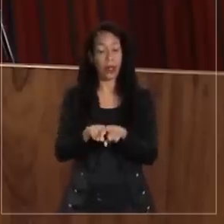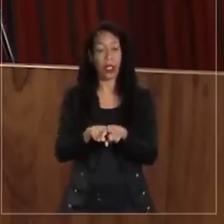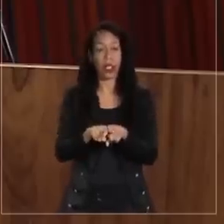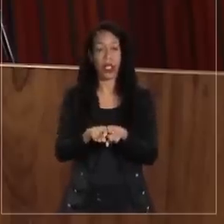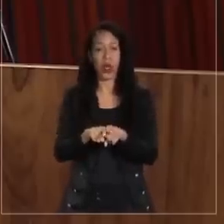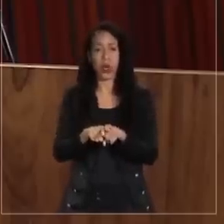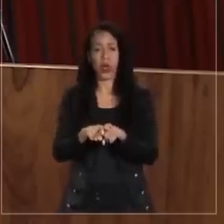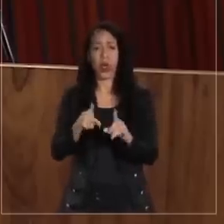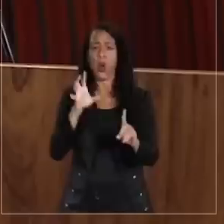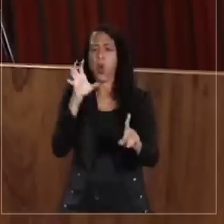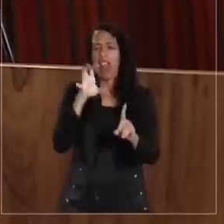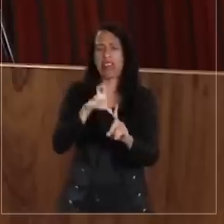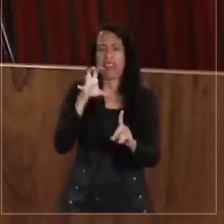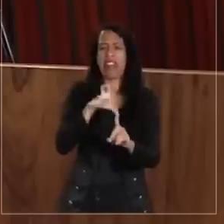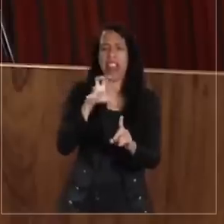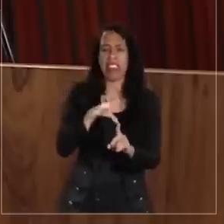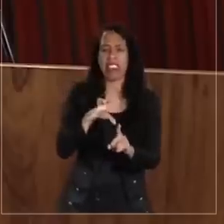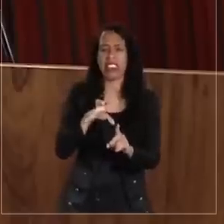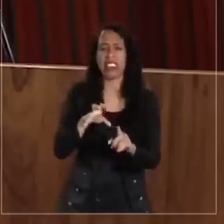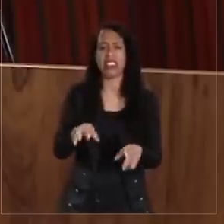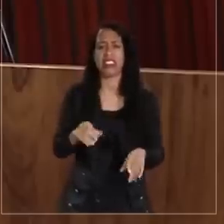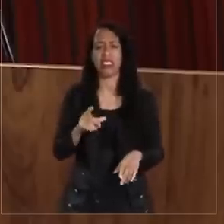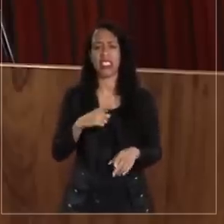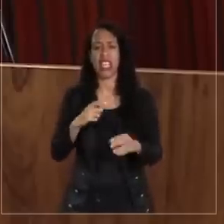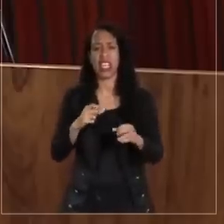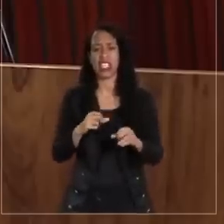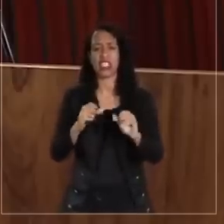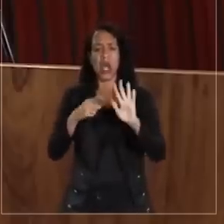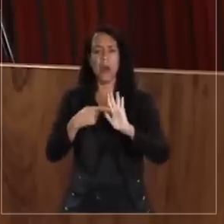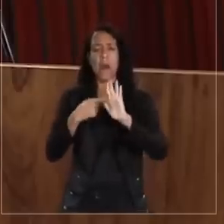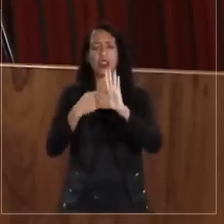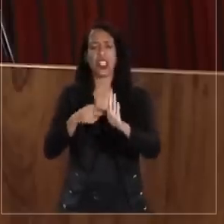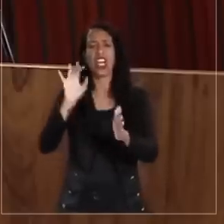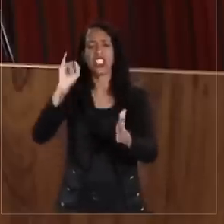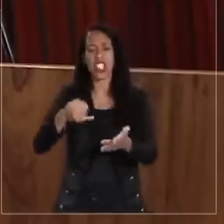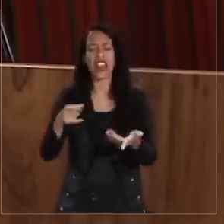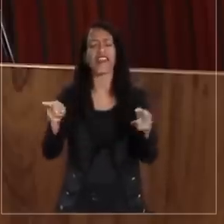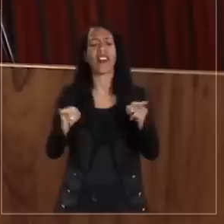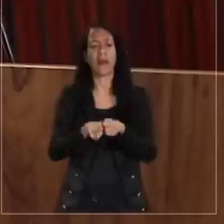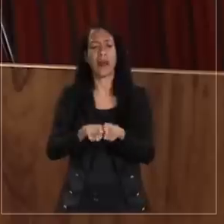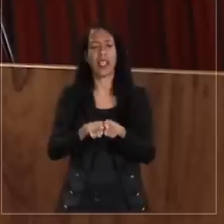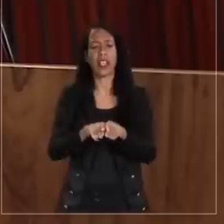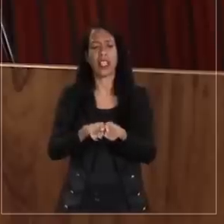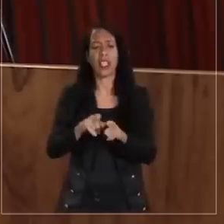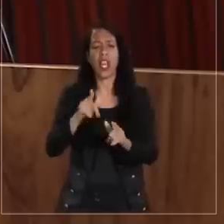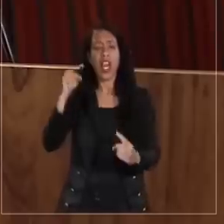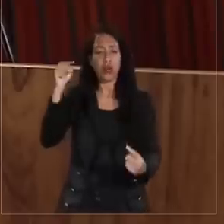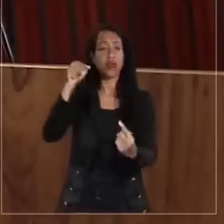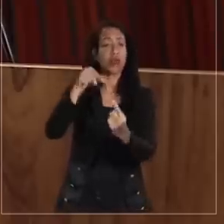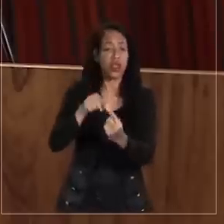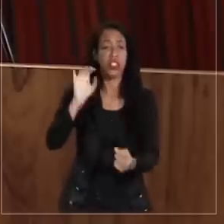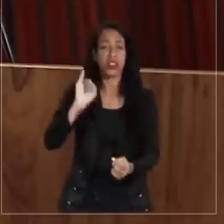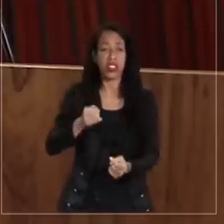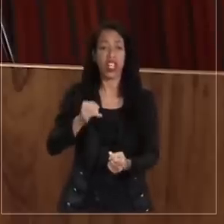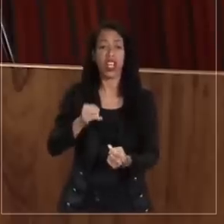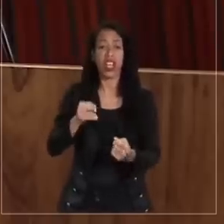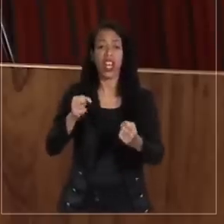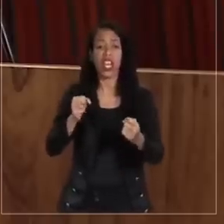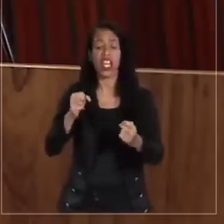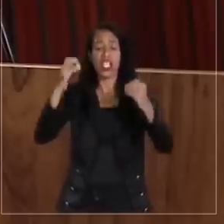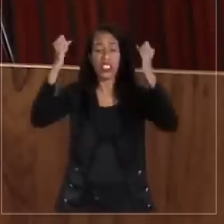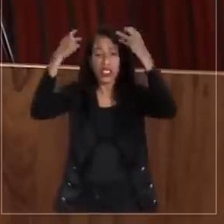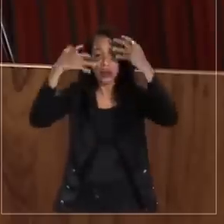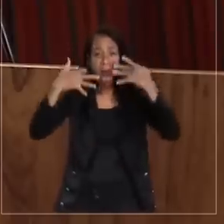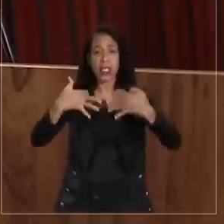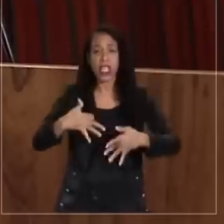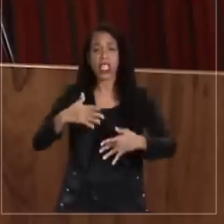um ataque deliberado com a exposição de fatos que já tinham sido também objetiva, formal e